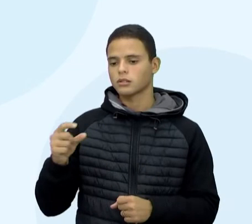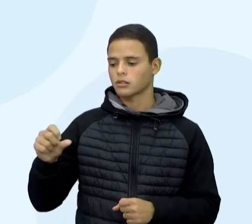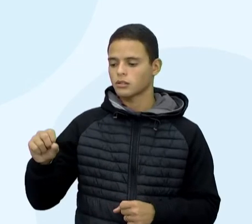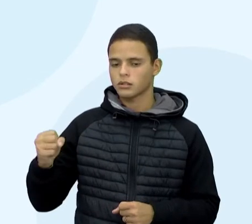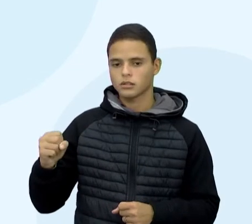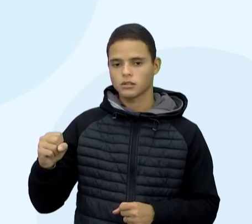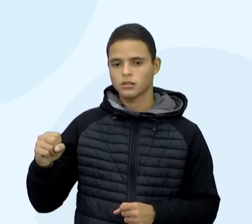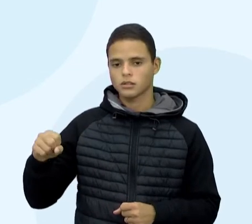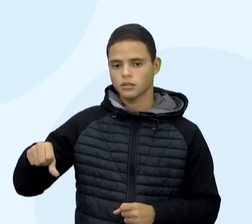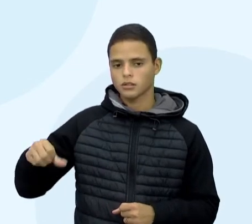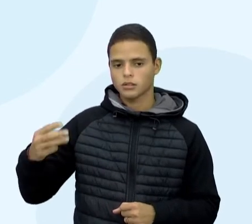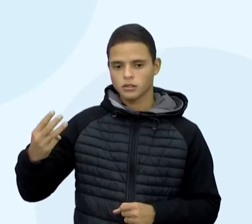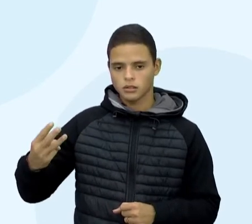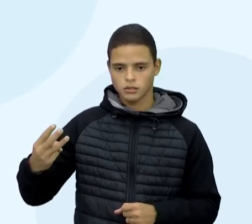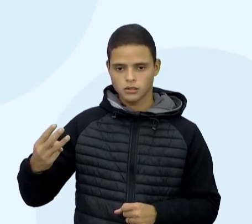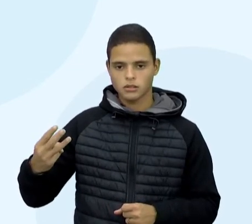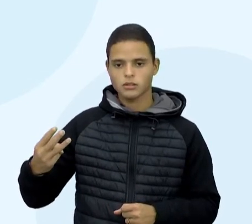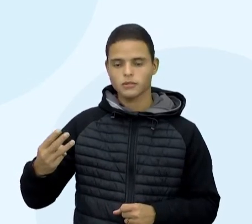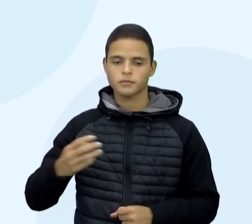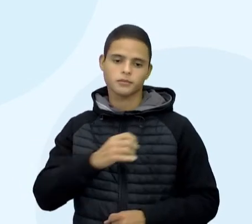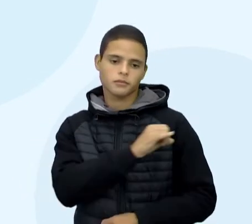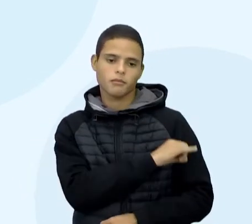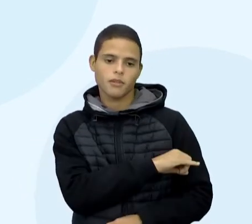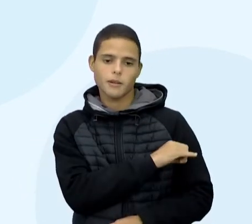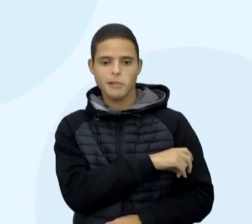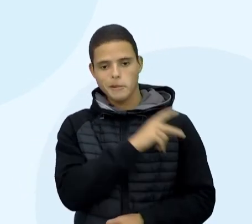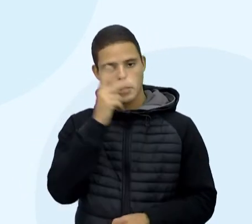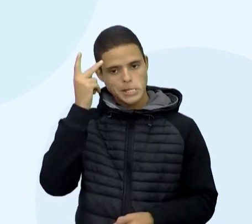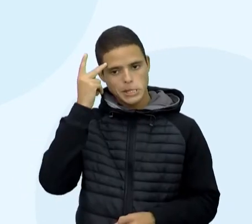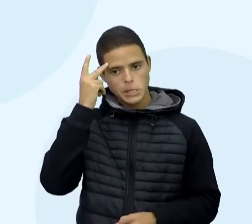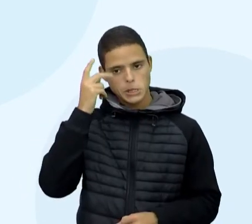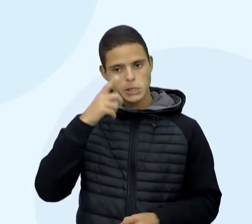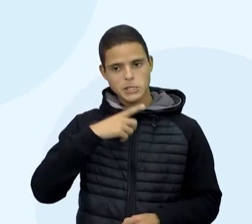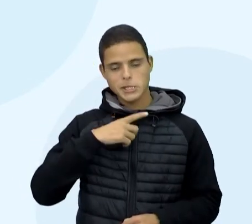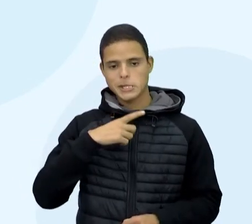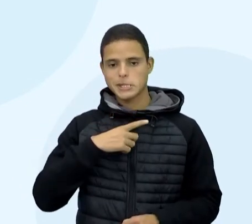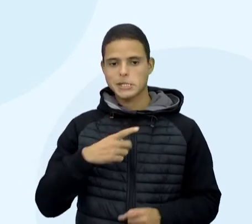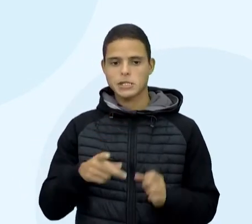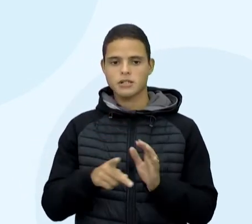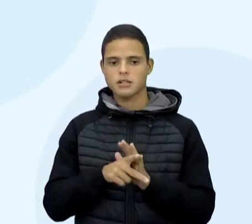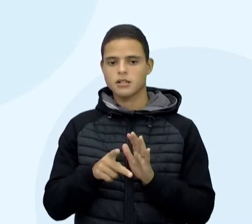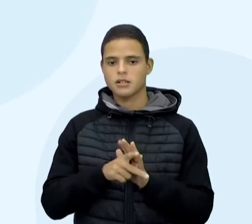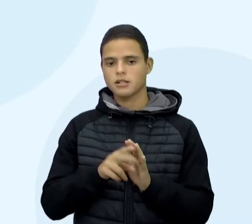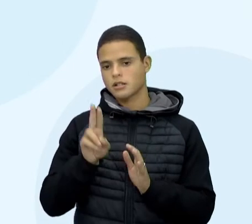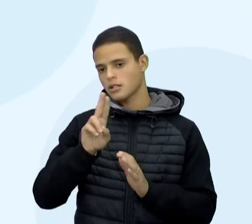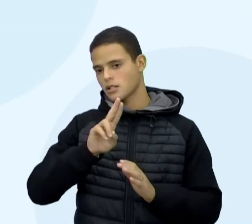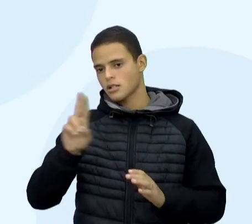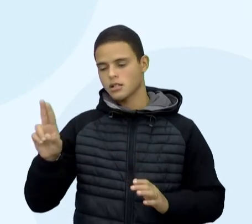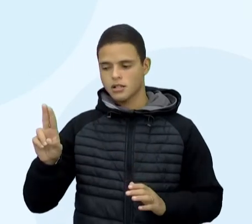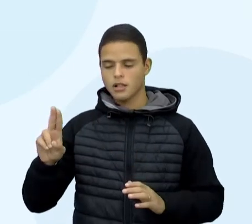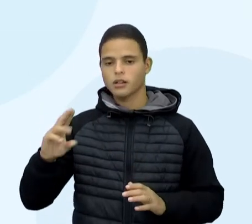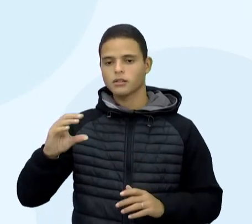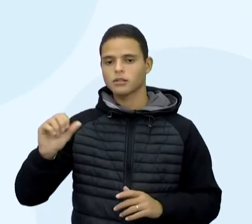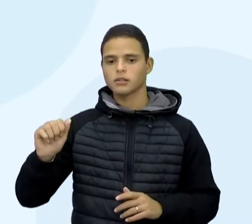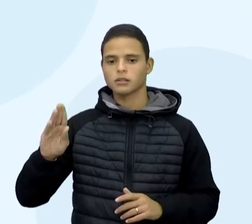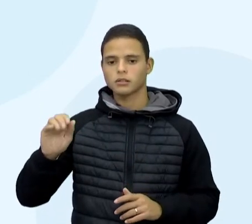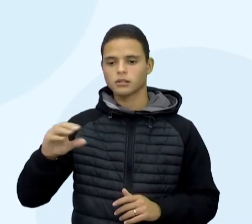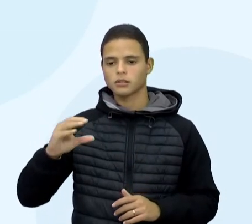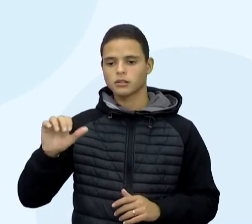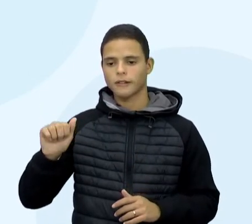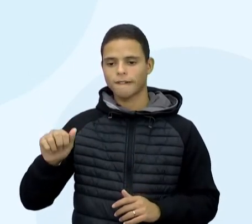1893, a cidade do Rio de Janeiro, né, ela tinha aí um cortiço chamado Cabeça de Porco,